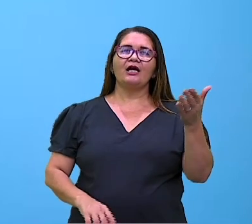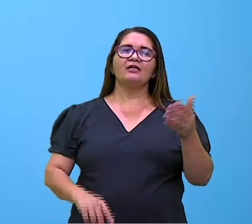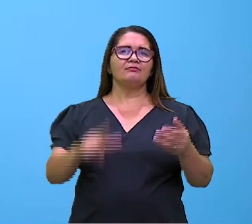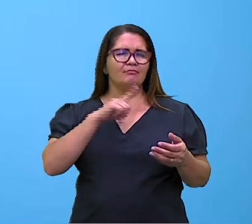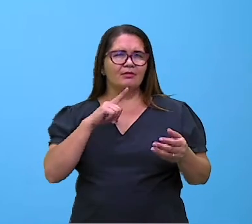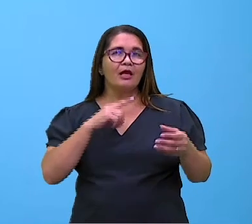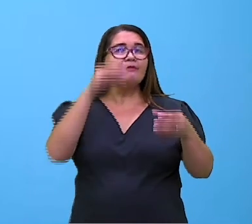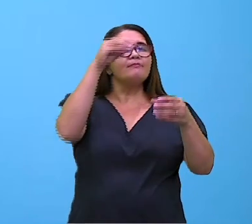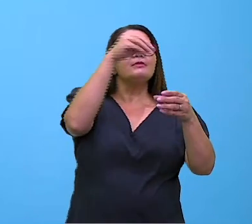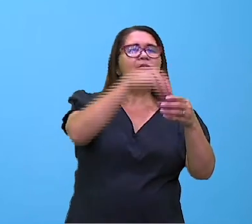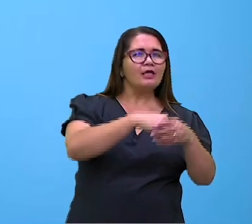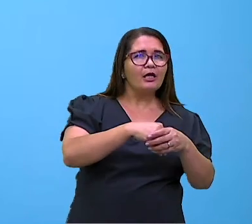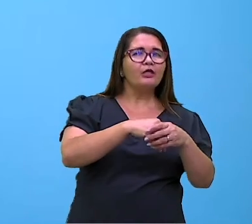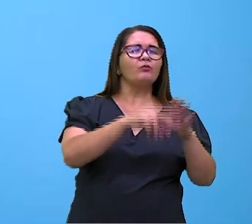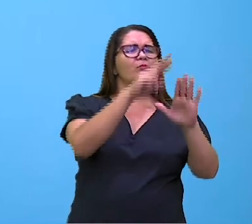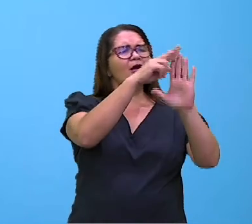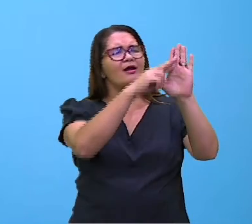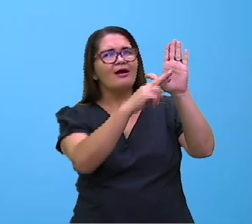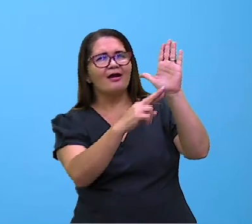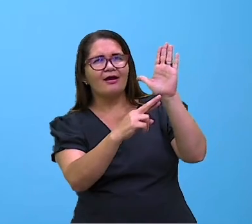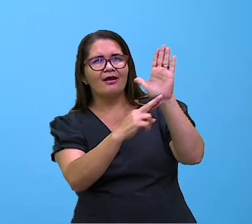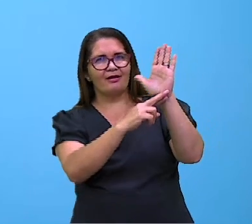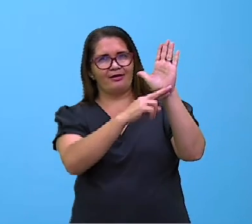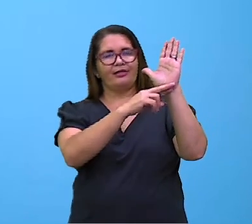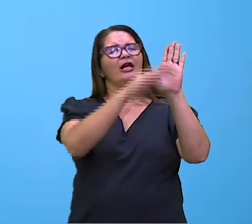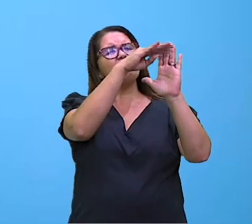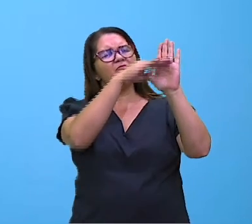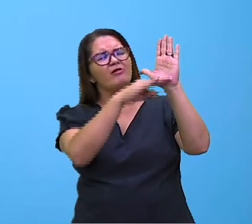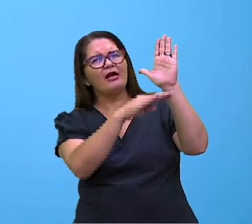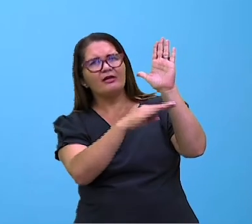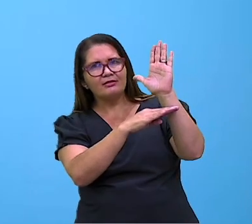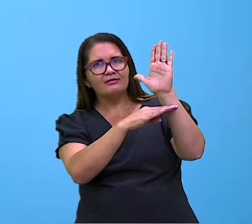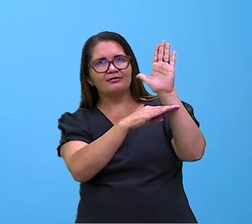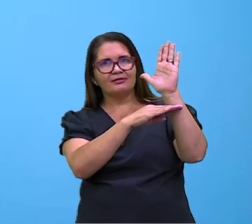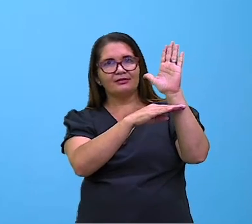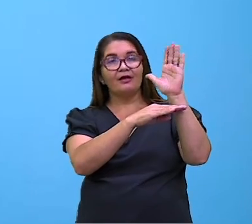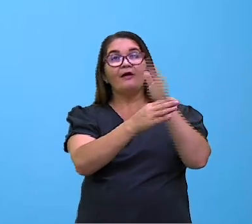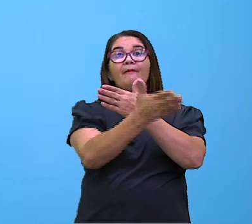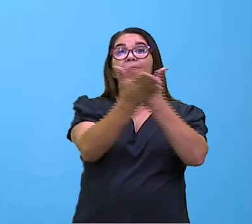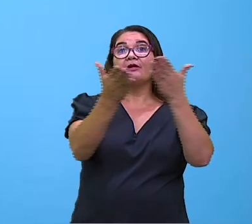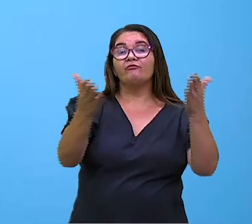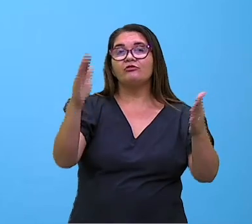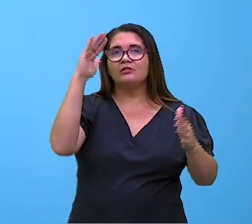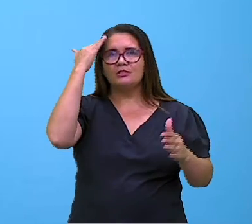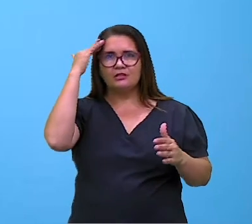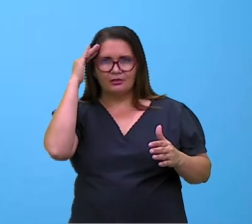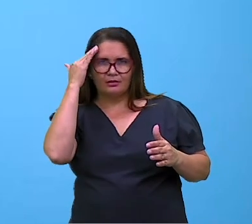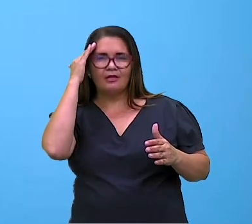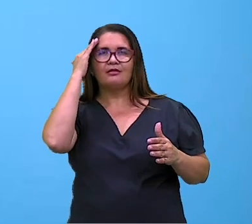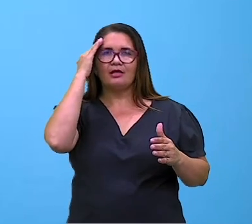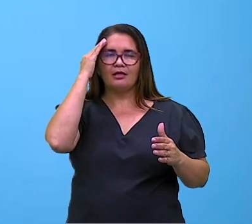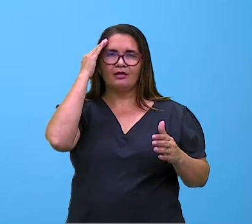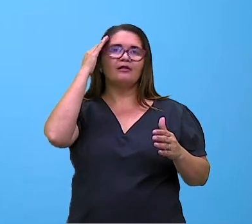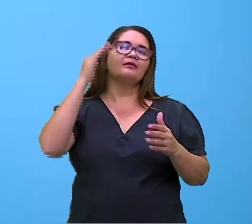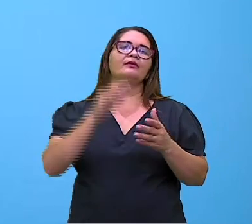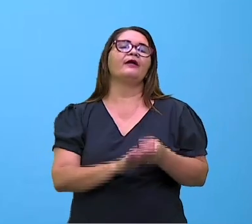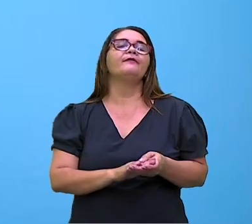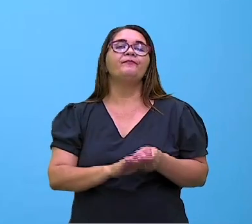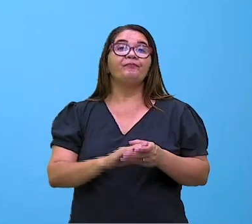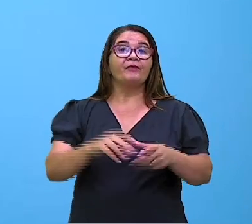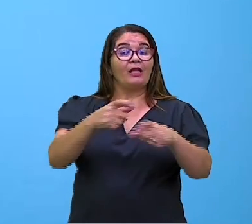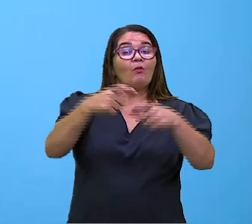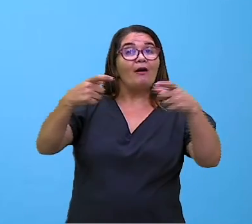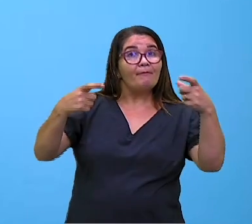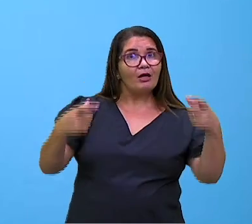friends. Clique, lá tem toda a lista que nós podemos colocar. Lógico que tem muita coisa, mas a maioria dos